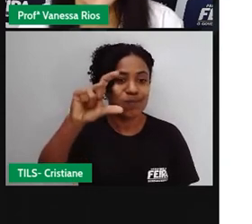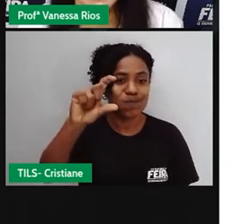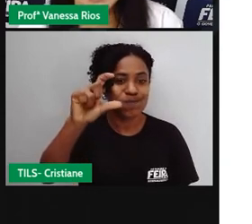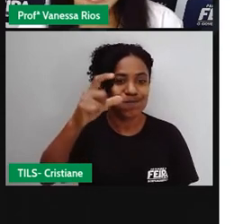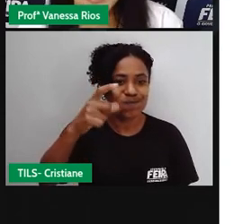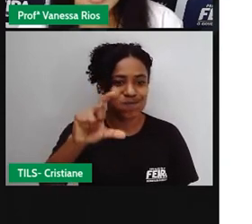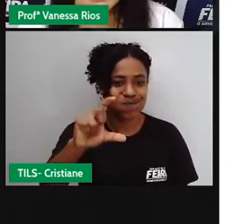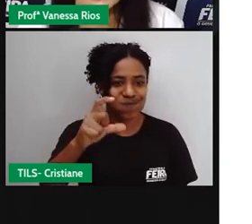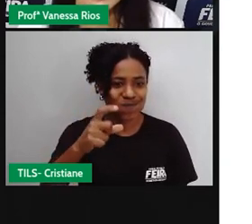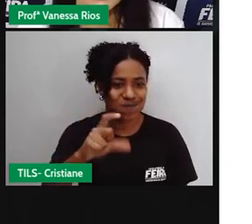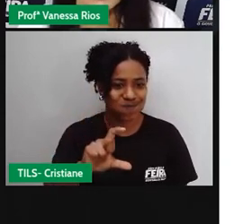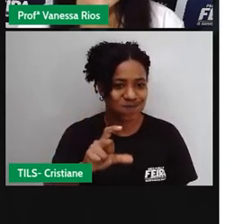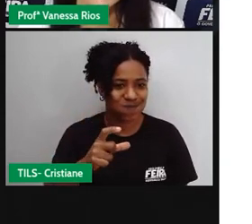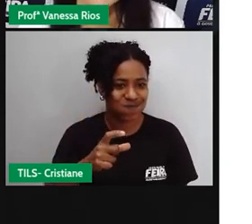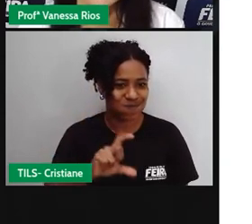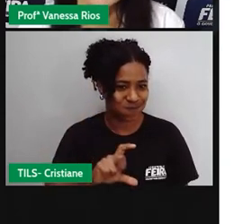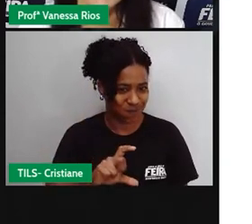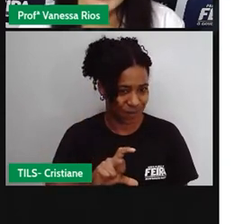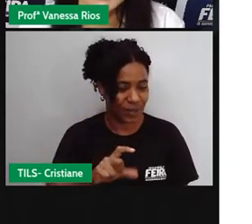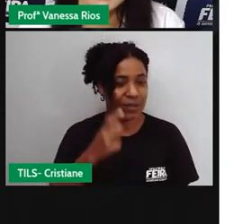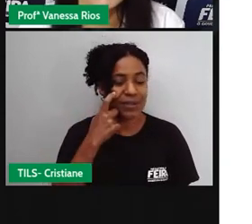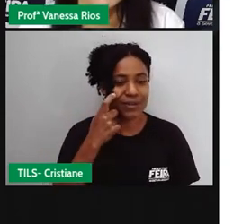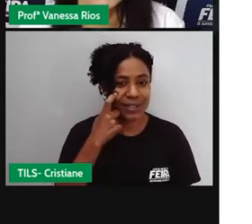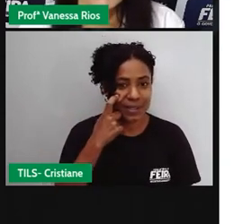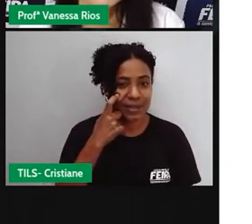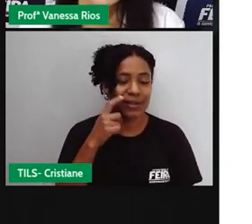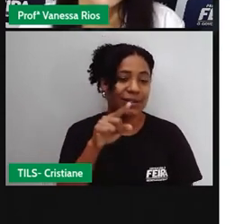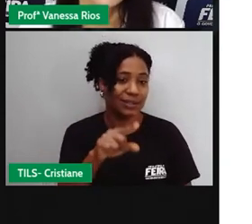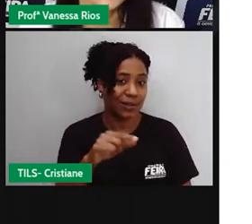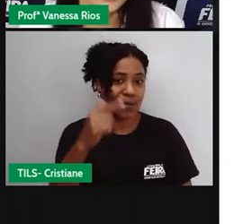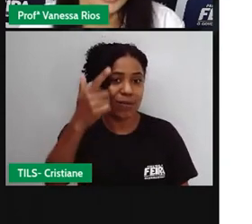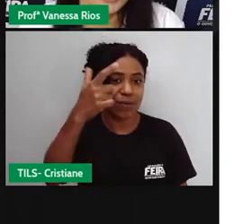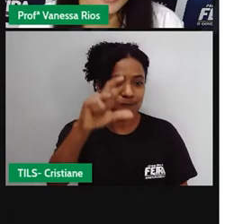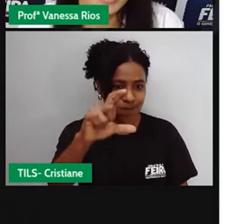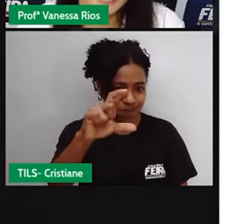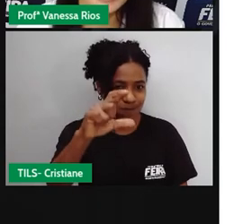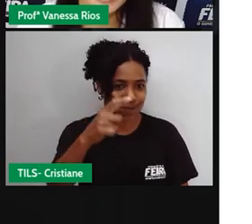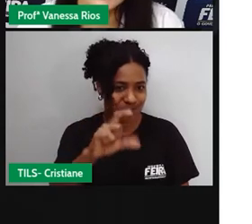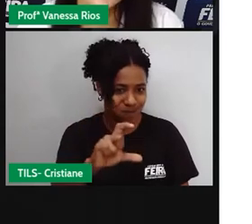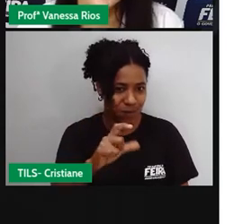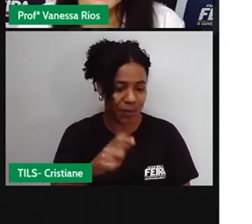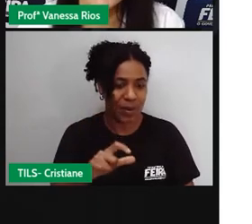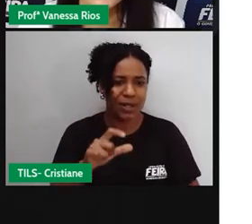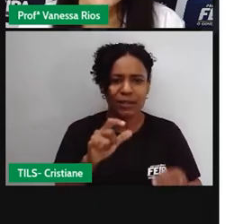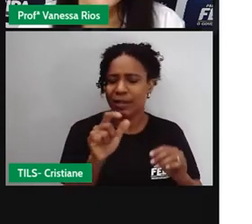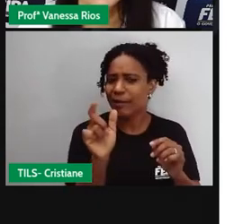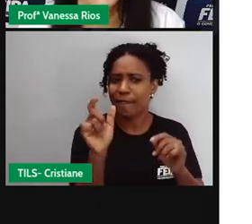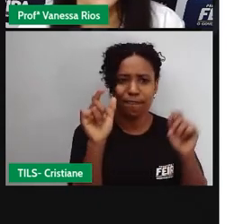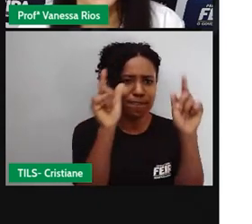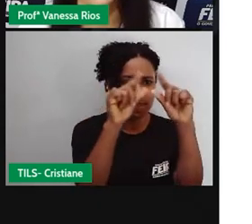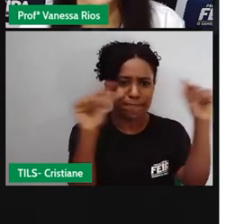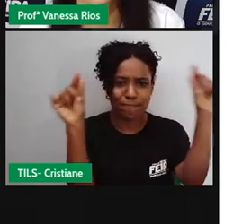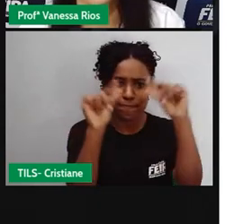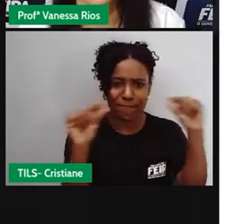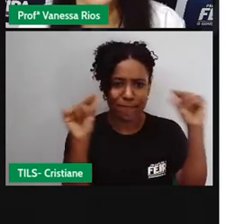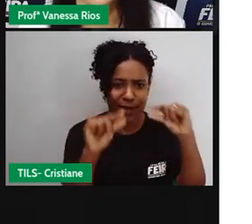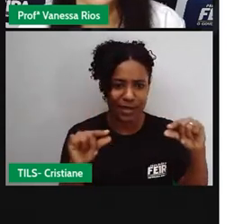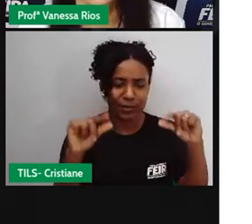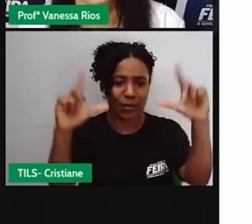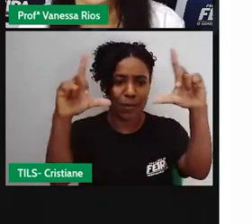completo. Então, quando eu junto versos, eu formo a estrofe. E as estrofes do cordel, elas